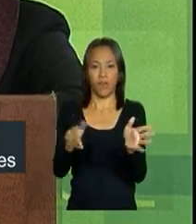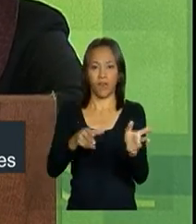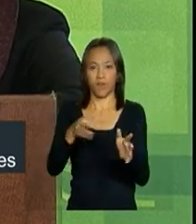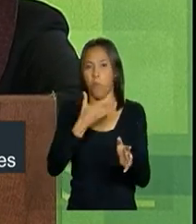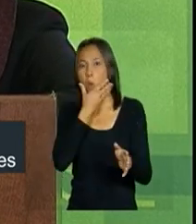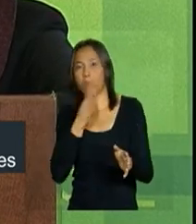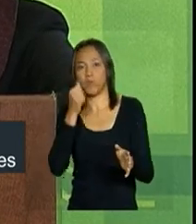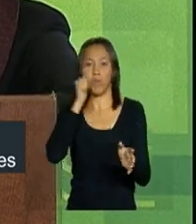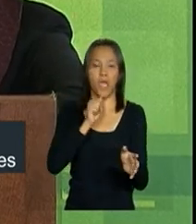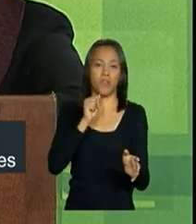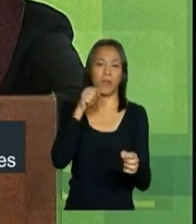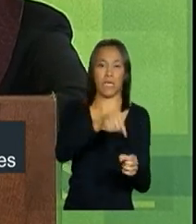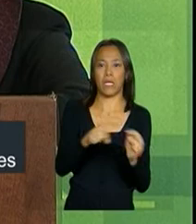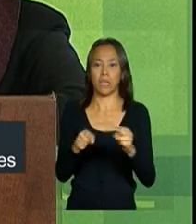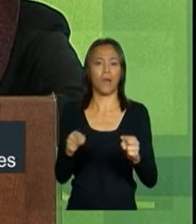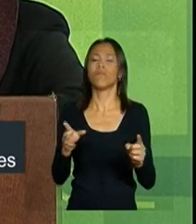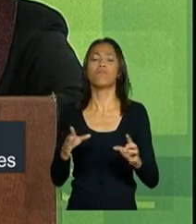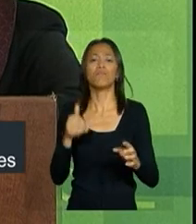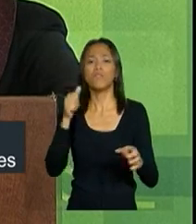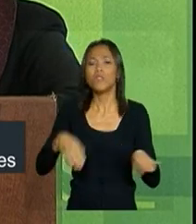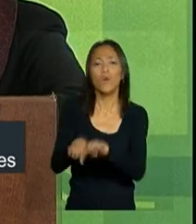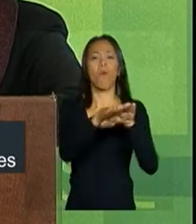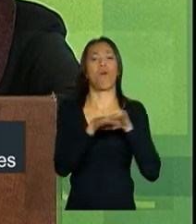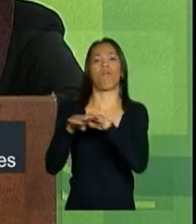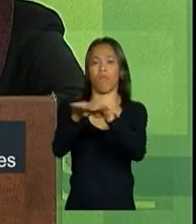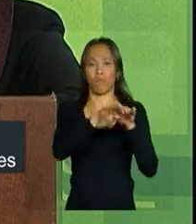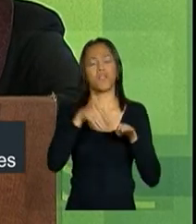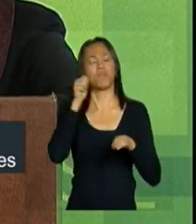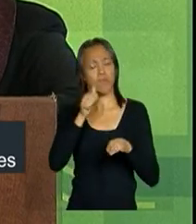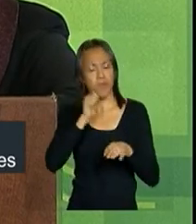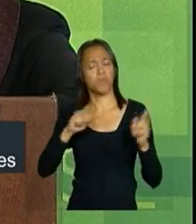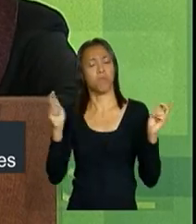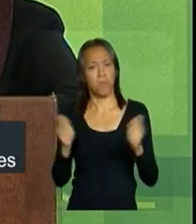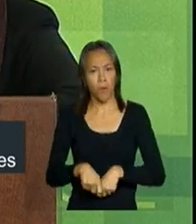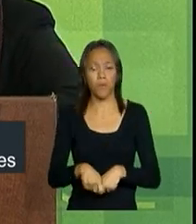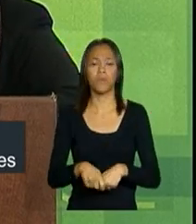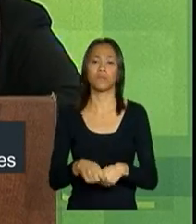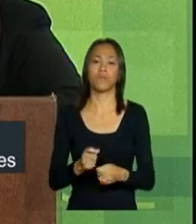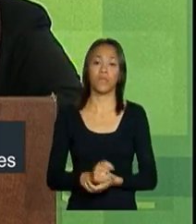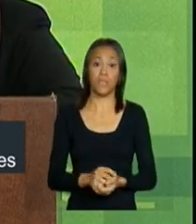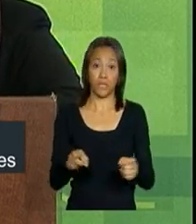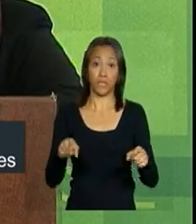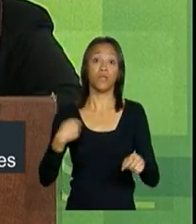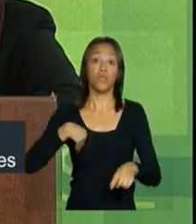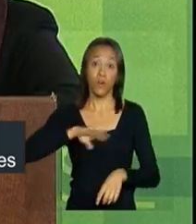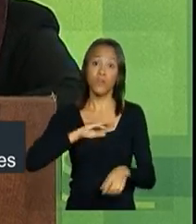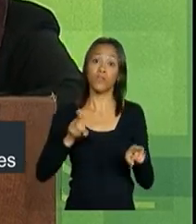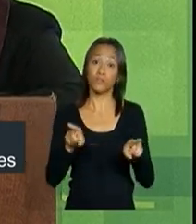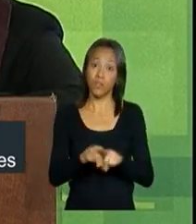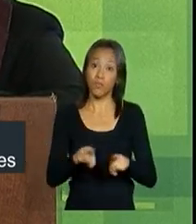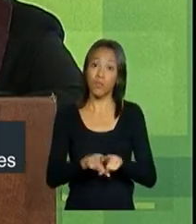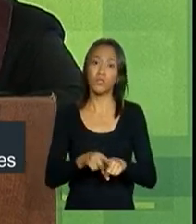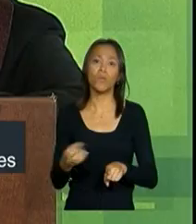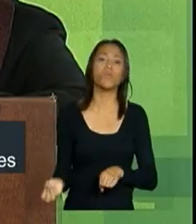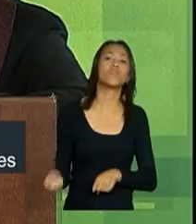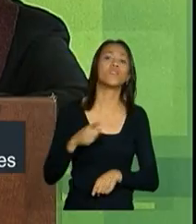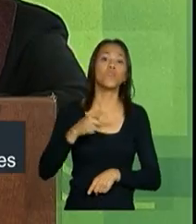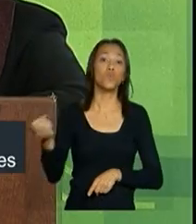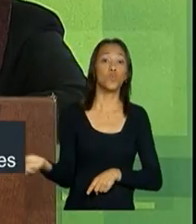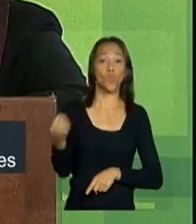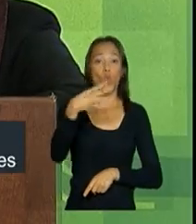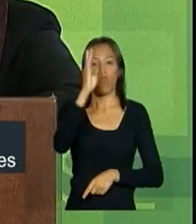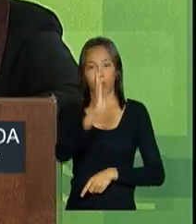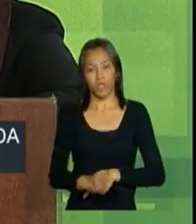e que mostre que as mulheres podem estão fazendo e estamos construindo um novo Brasil